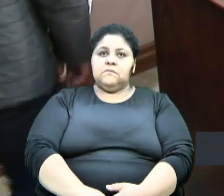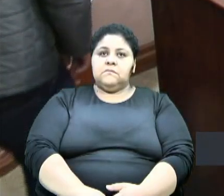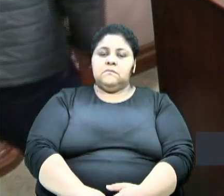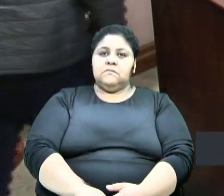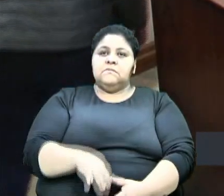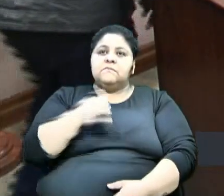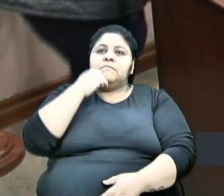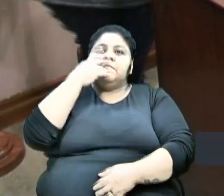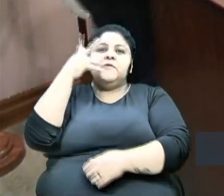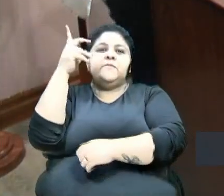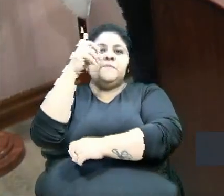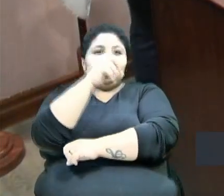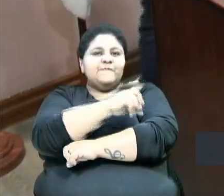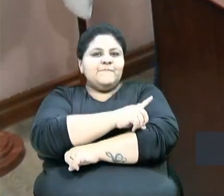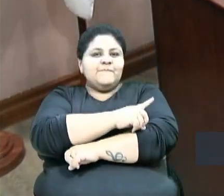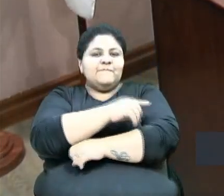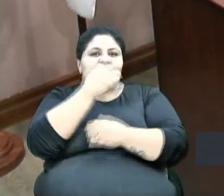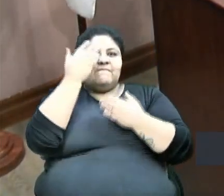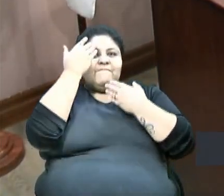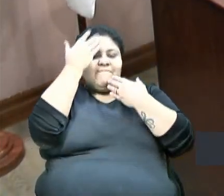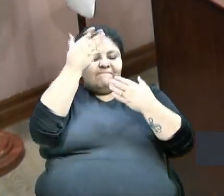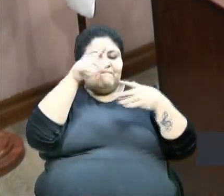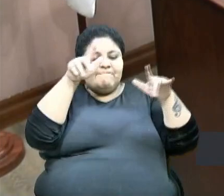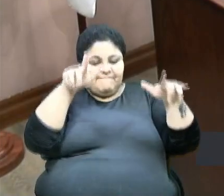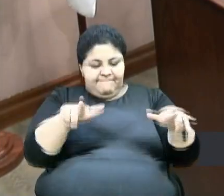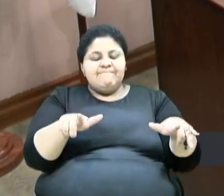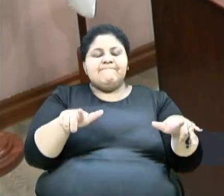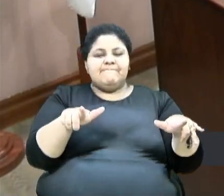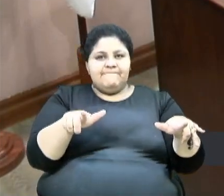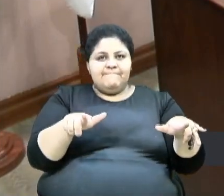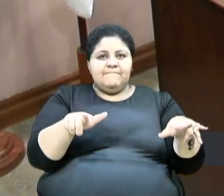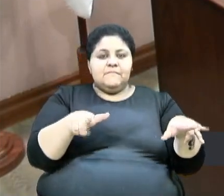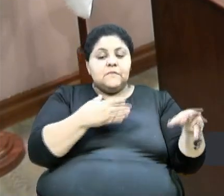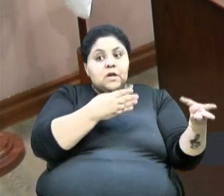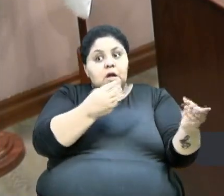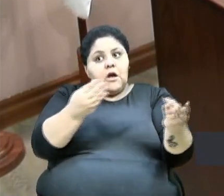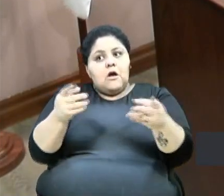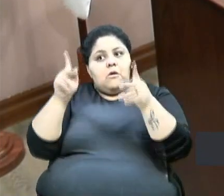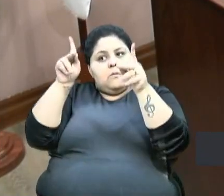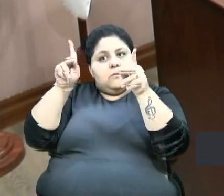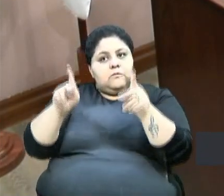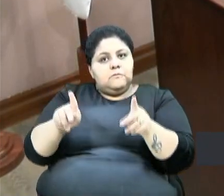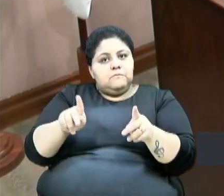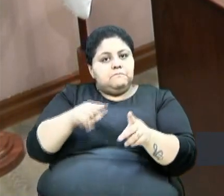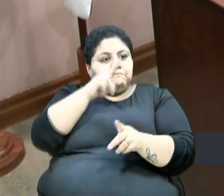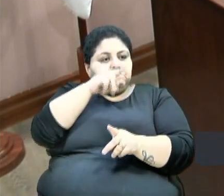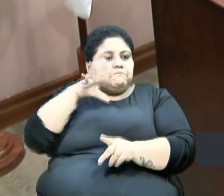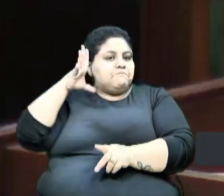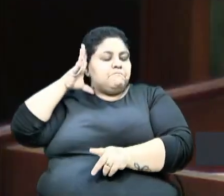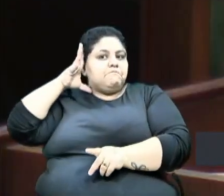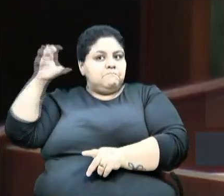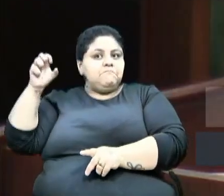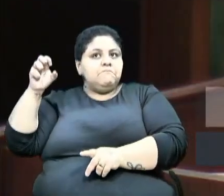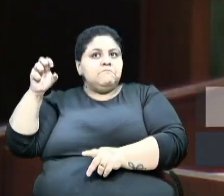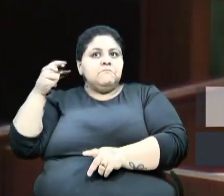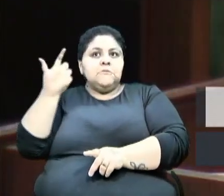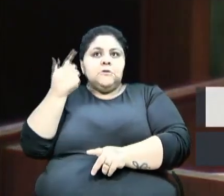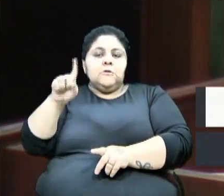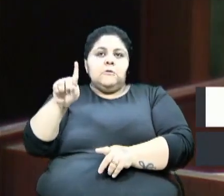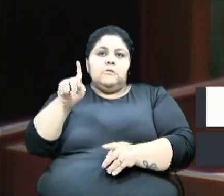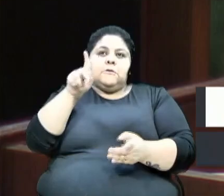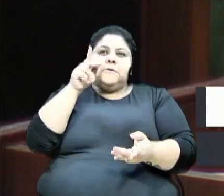Bom dia. Obrigada pelo espaço. Muita gente não ouviu falar da SOAMA, outros ouviram em